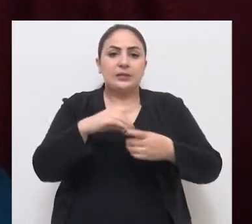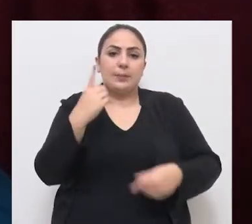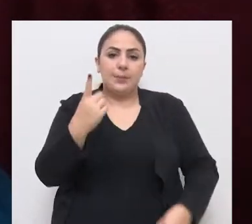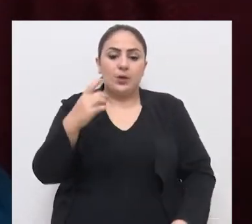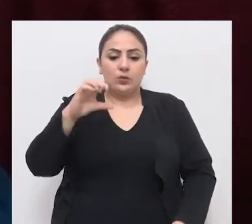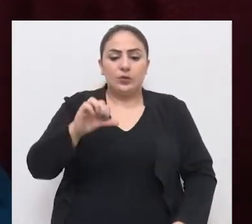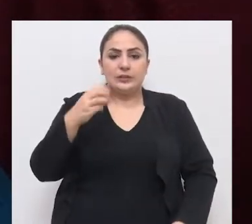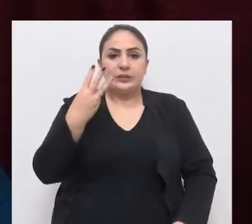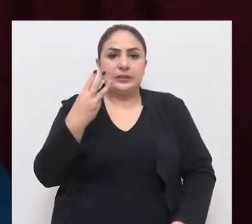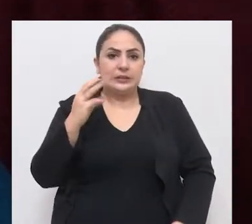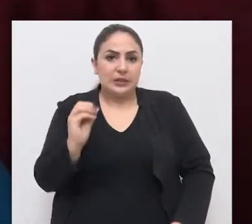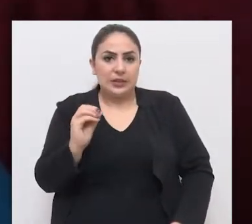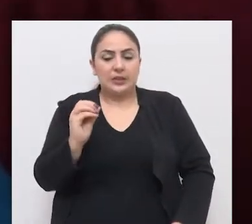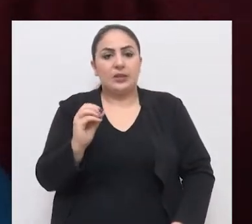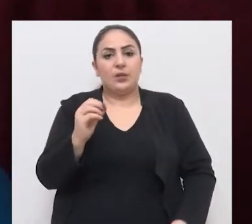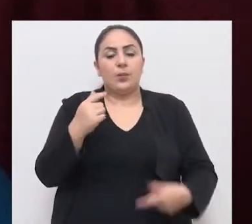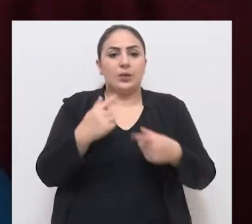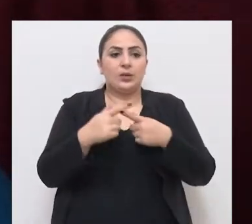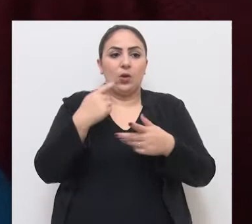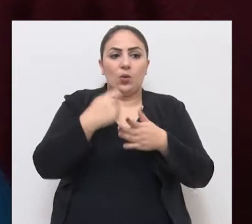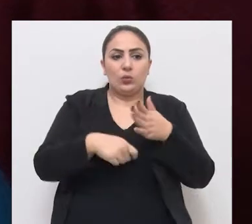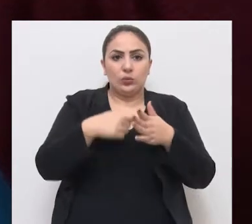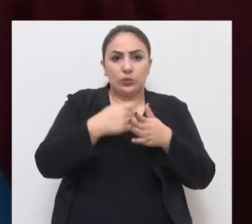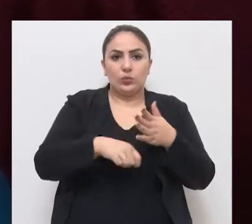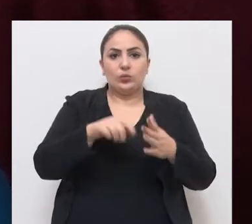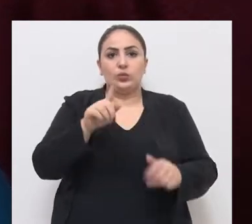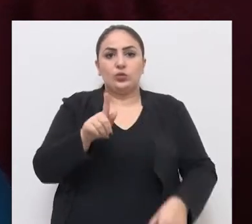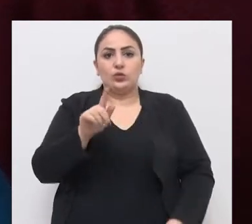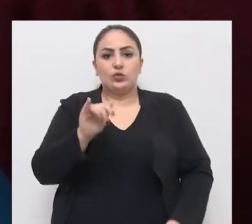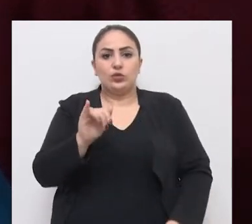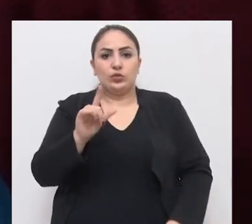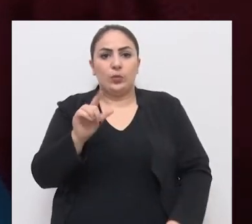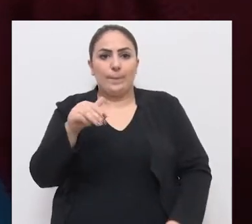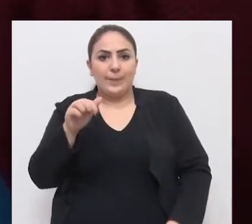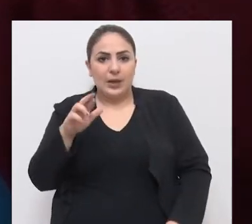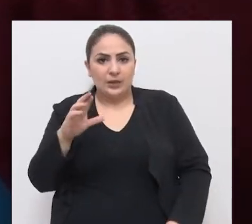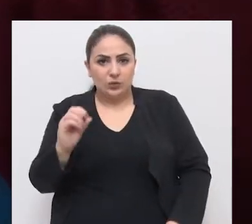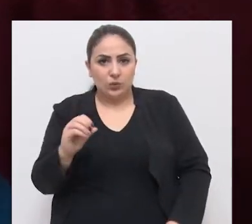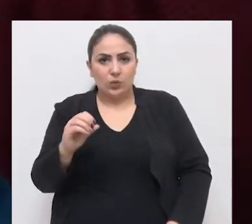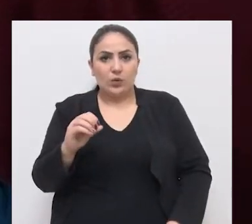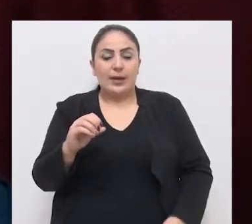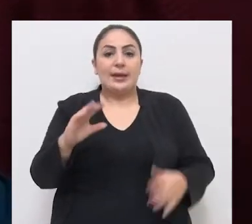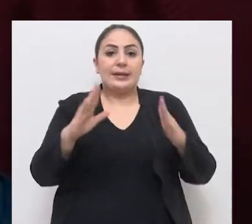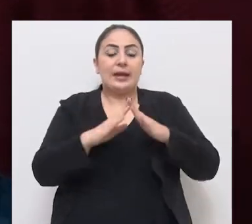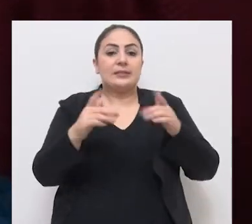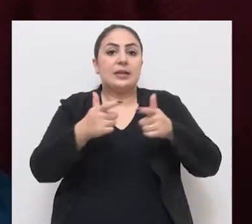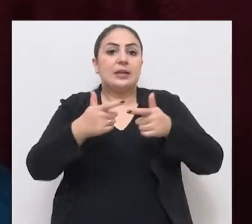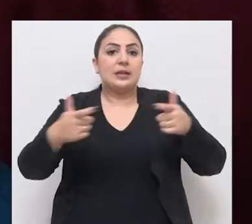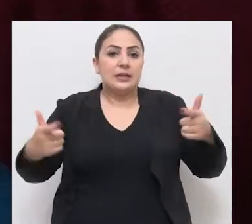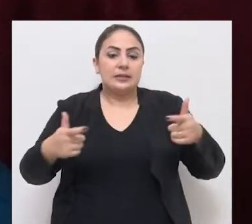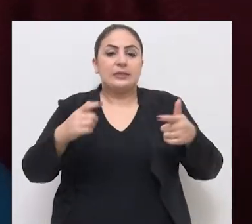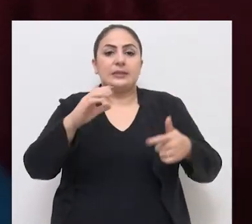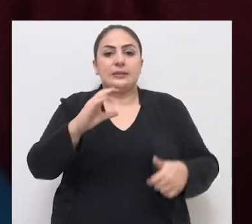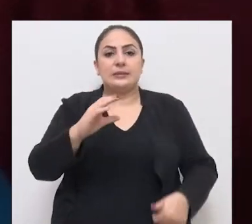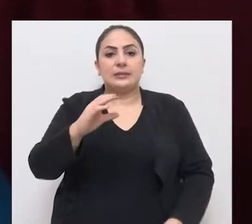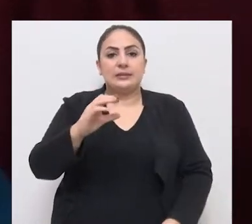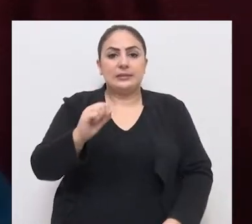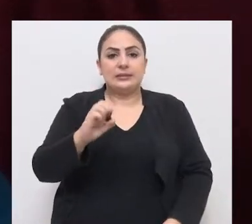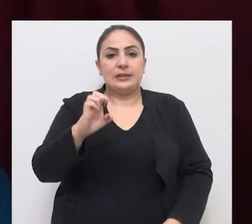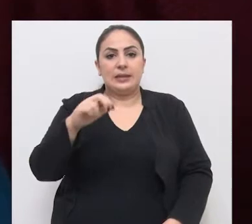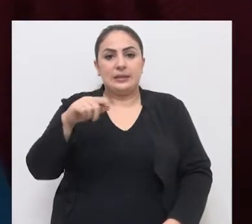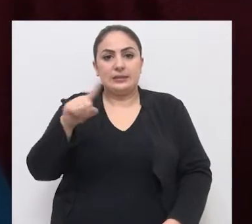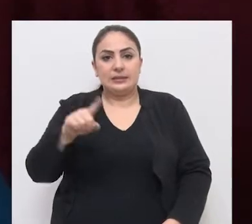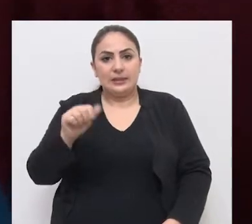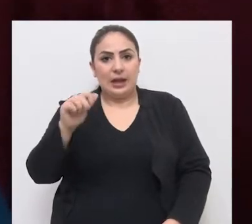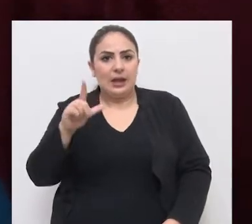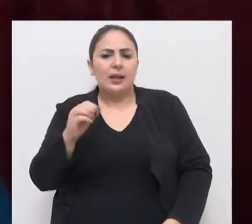de 1930 pelo autor Gilberto Freire no livro Casa Grande Senzala, quando ele